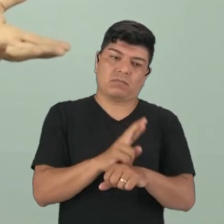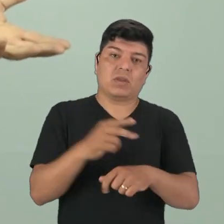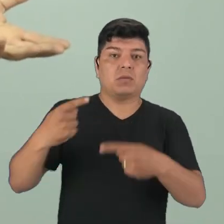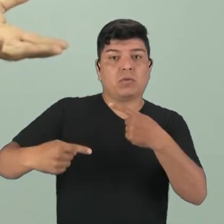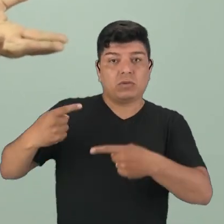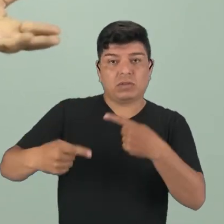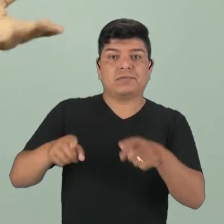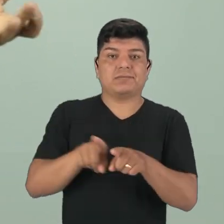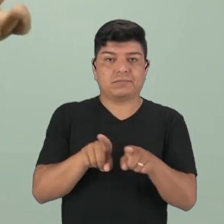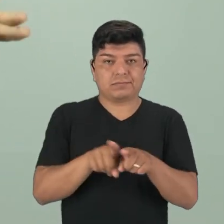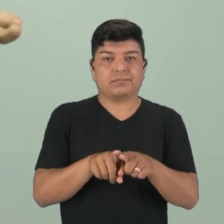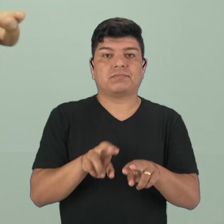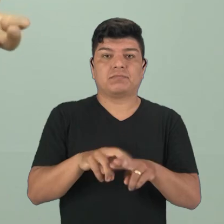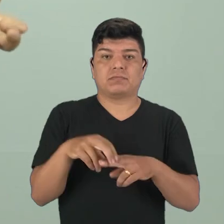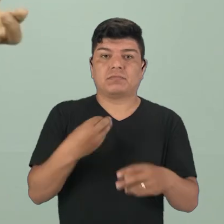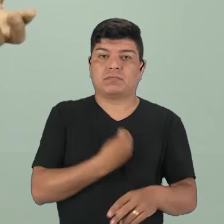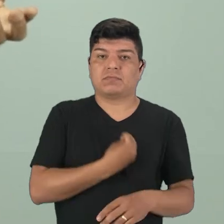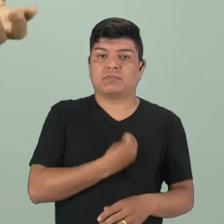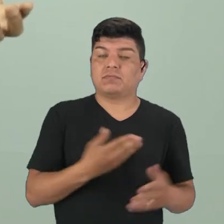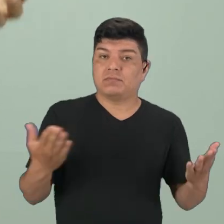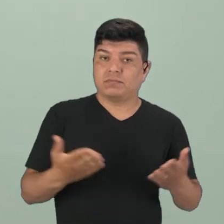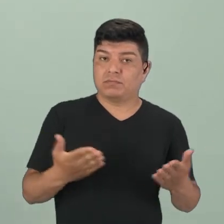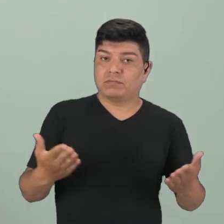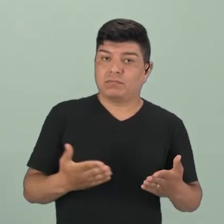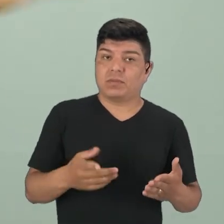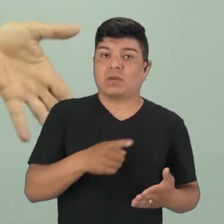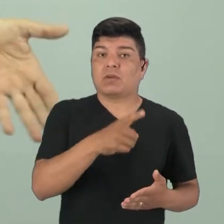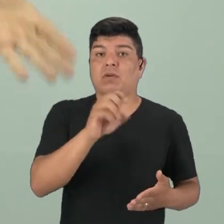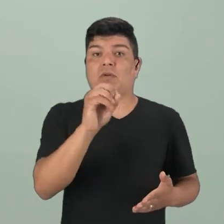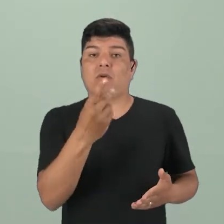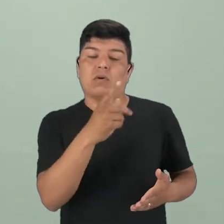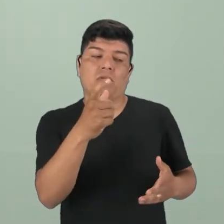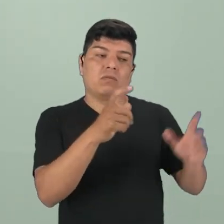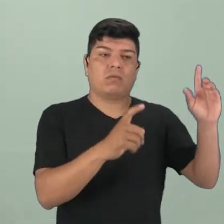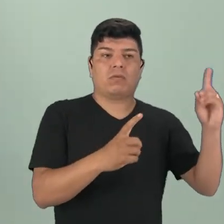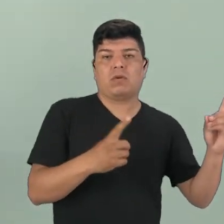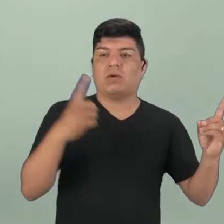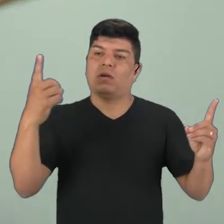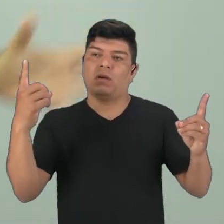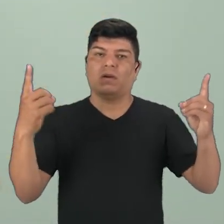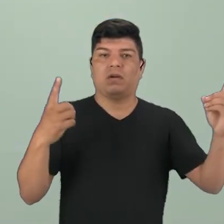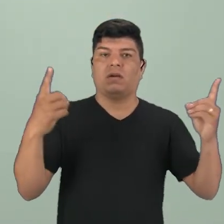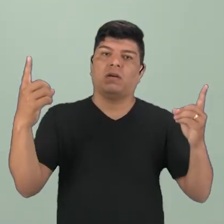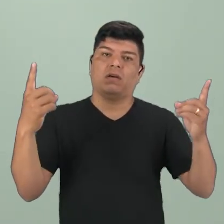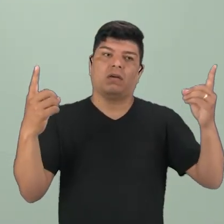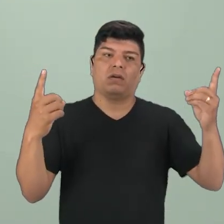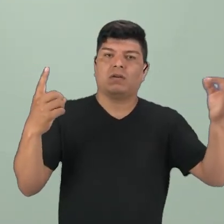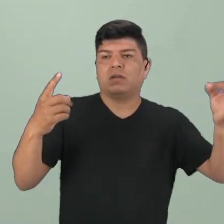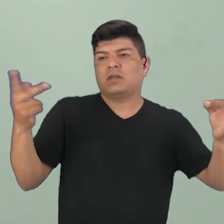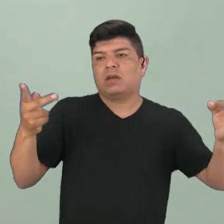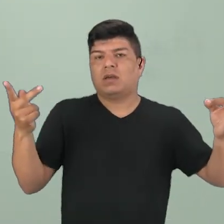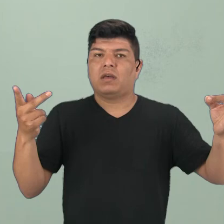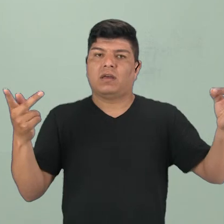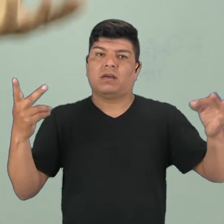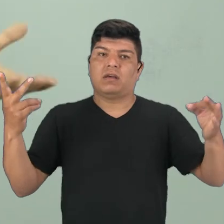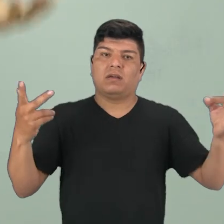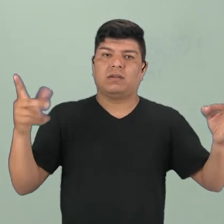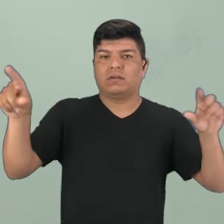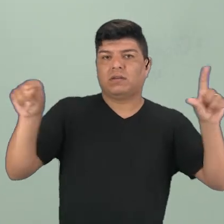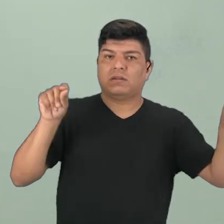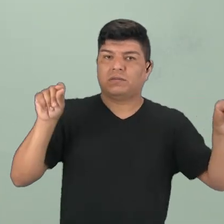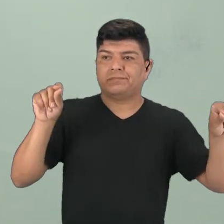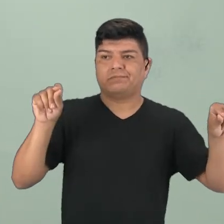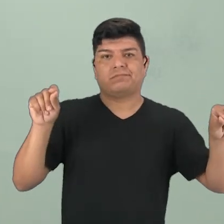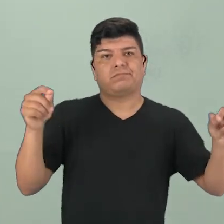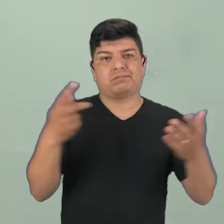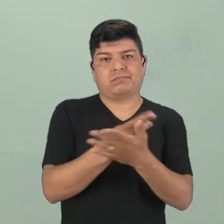política. Hoje a gente está vivendo um tempo assim, né? Ou você é isso ou aquilo. São dois radicalismos extremos que acabam cometendo